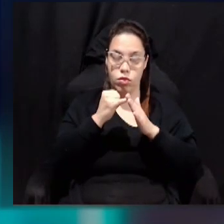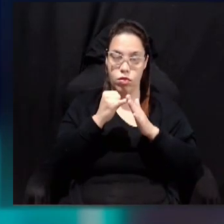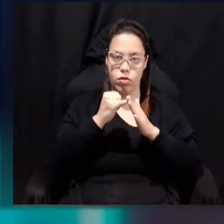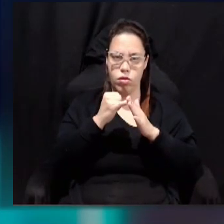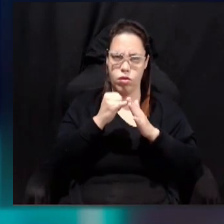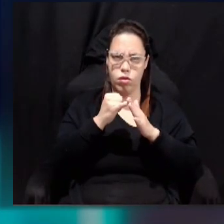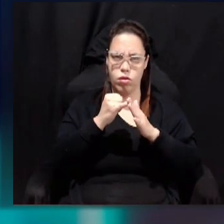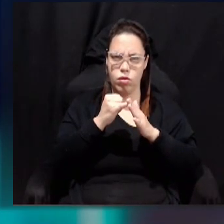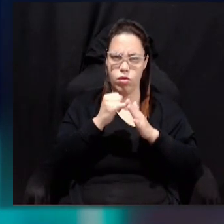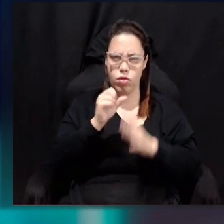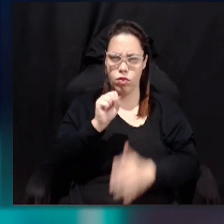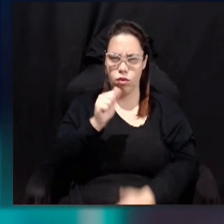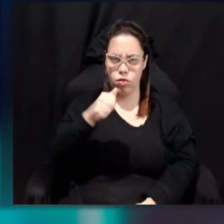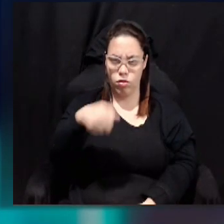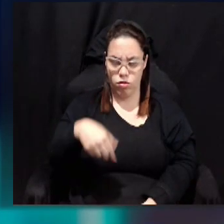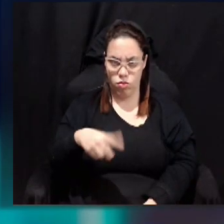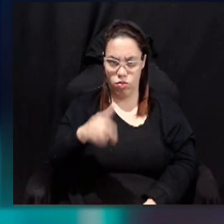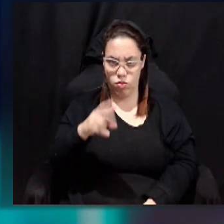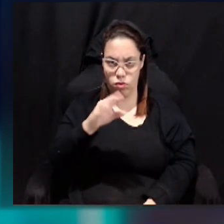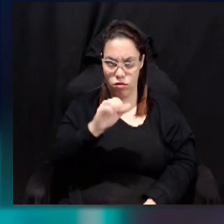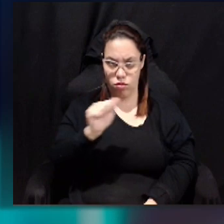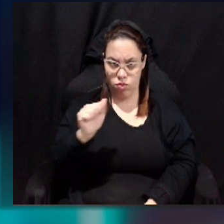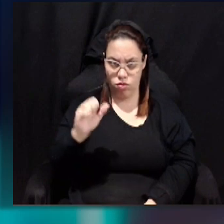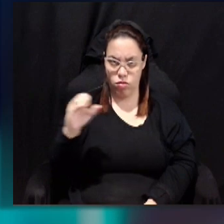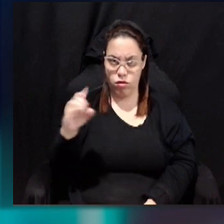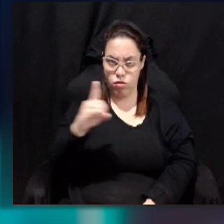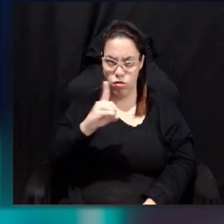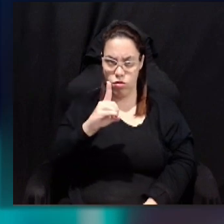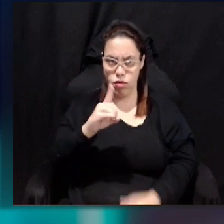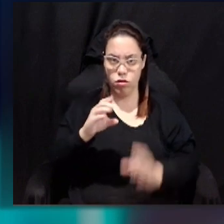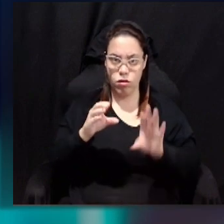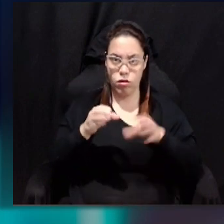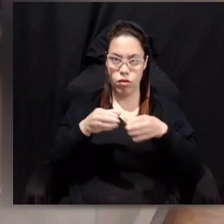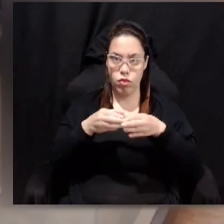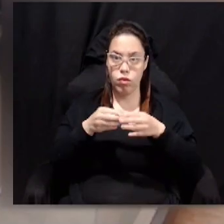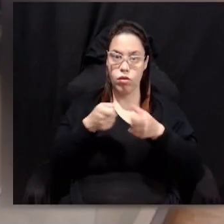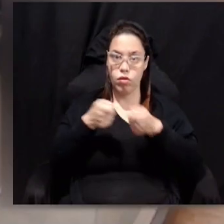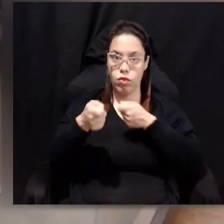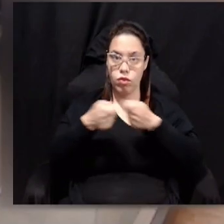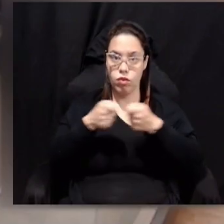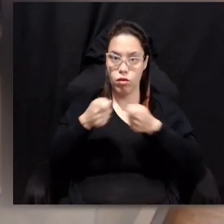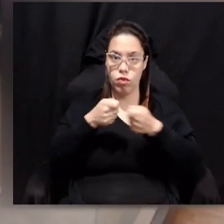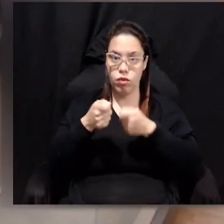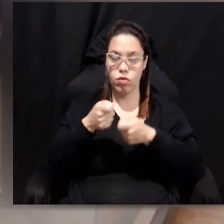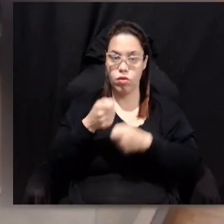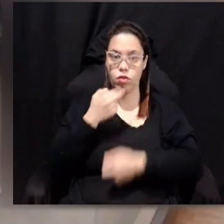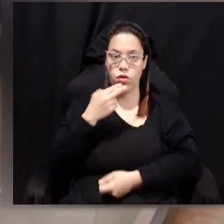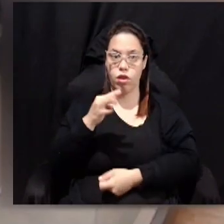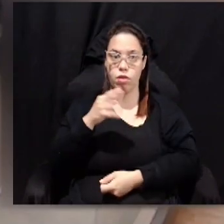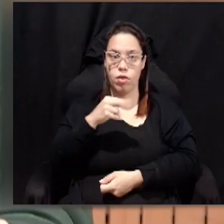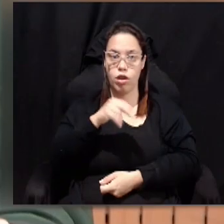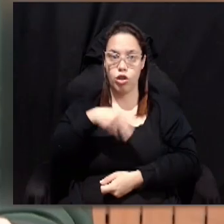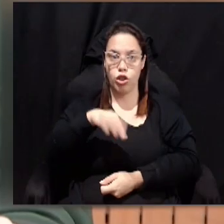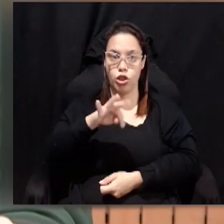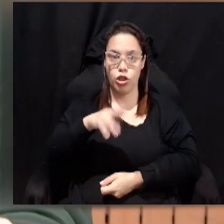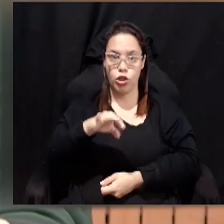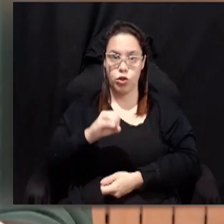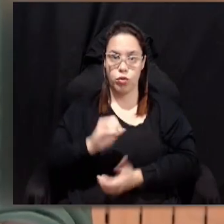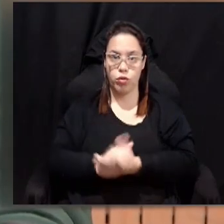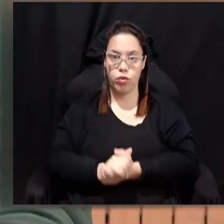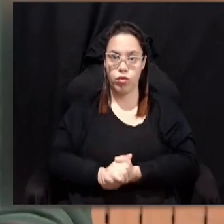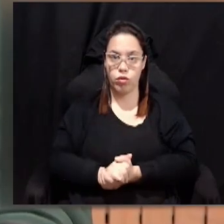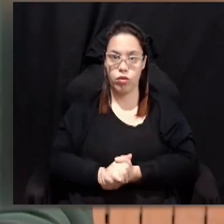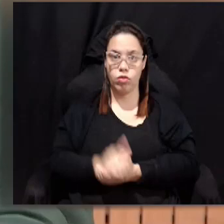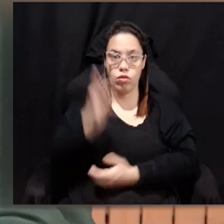Sandra Marques, coordenadora estadual do Programa Nacional de Controle do Tabagismo, da Secretaria de Saúde do Estado de São Paulo. Acho que